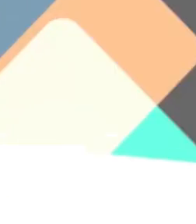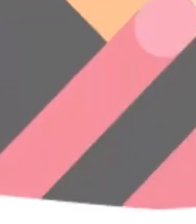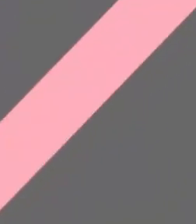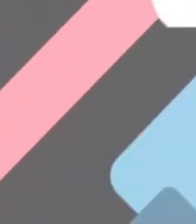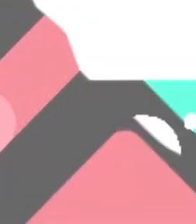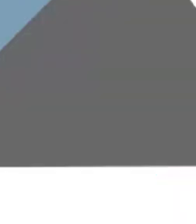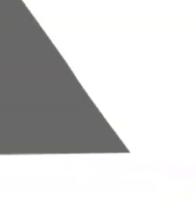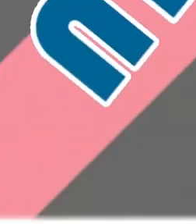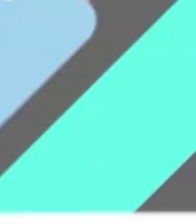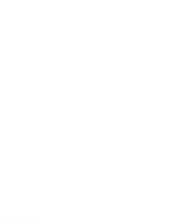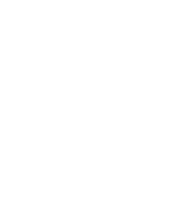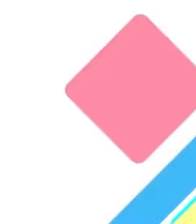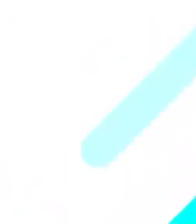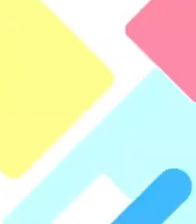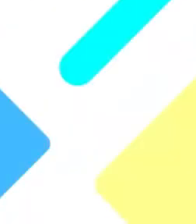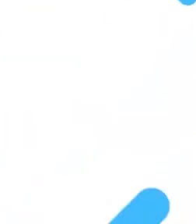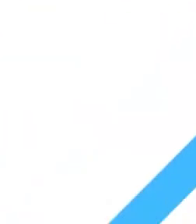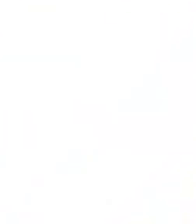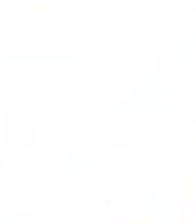Música